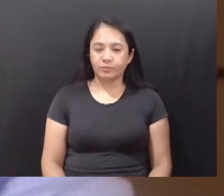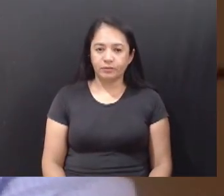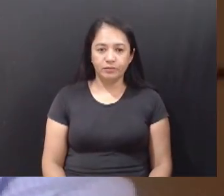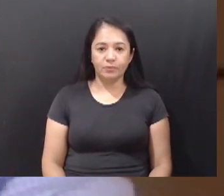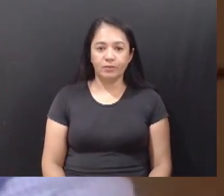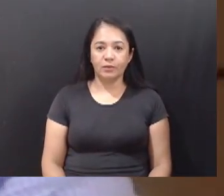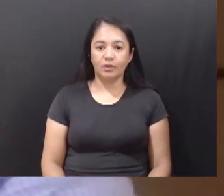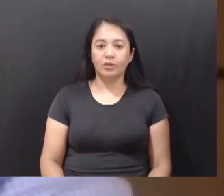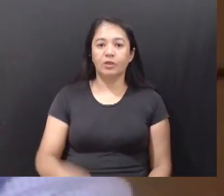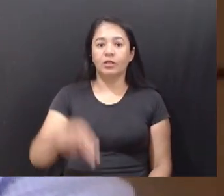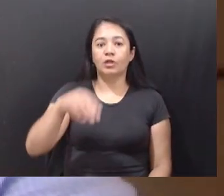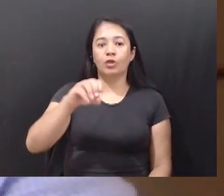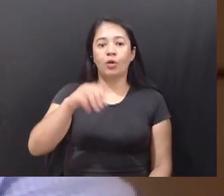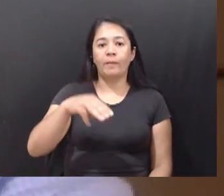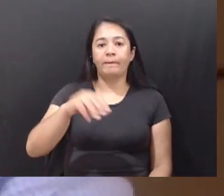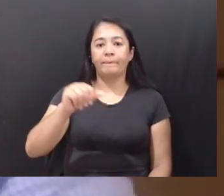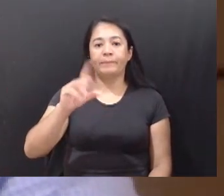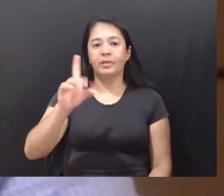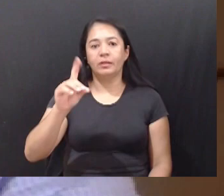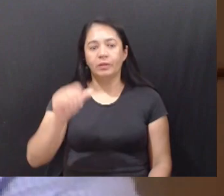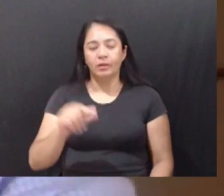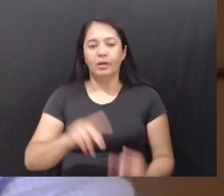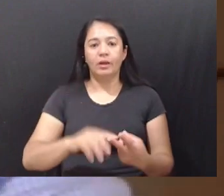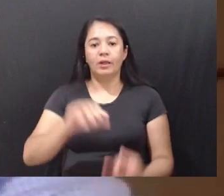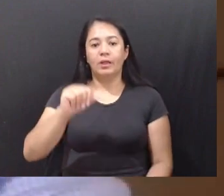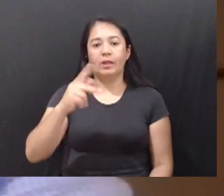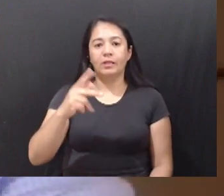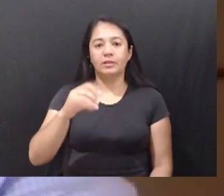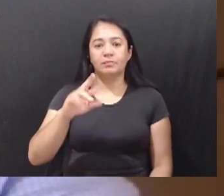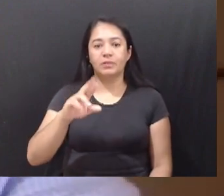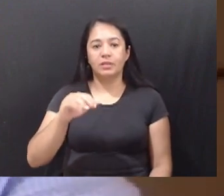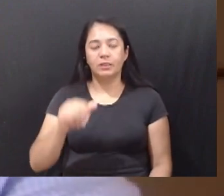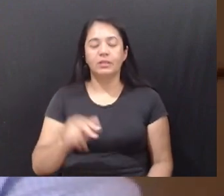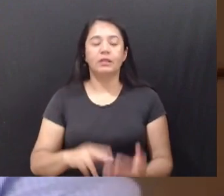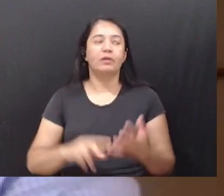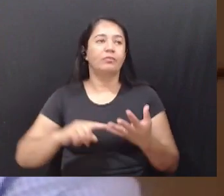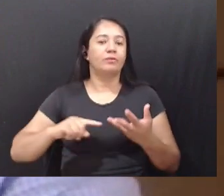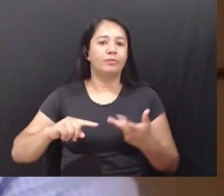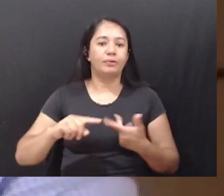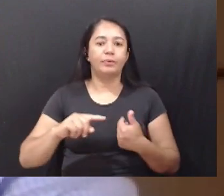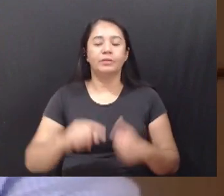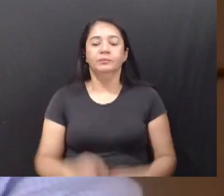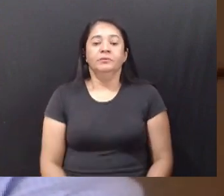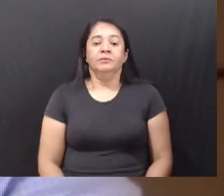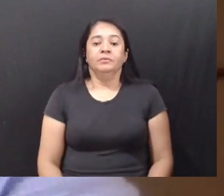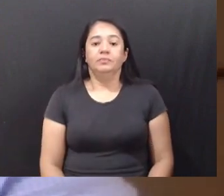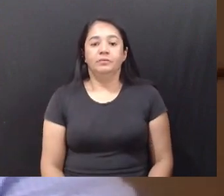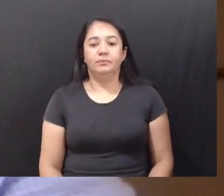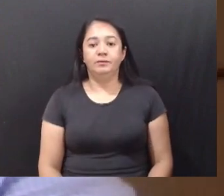como sulfonamidas, aspirinas em altas doses, né, certos antibióticos,